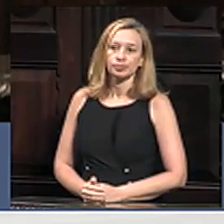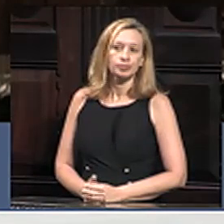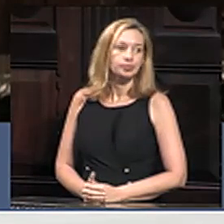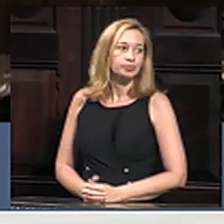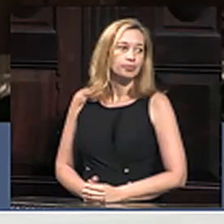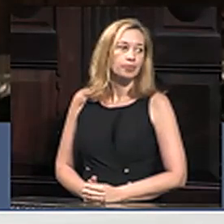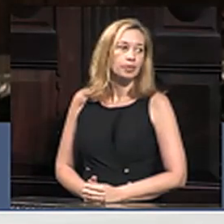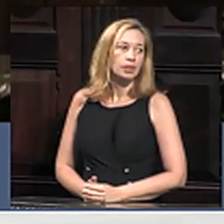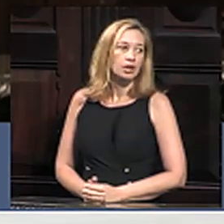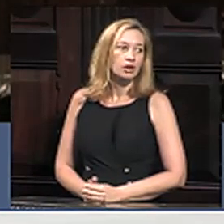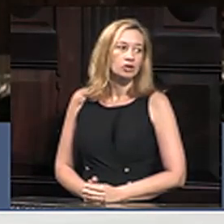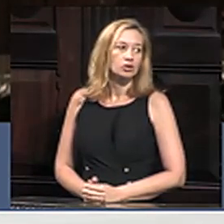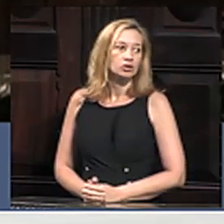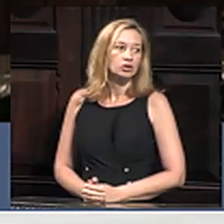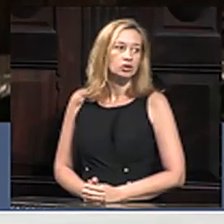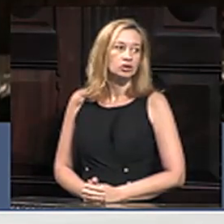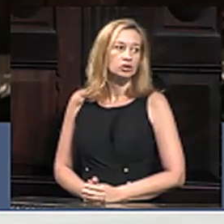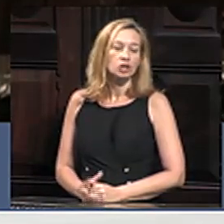decidindo